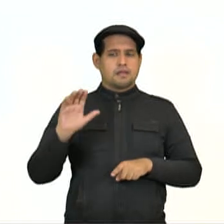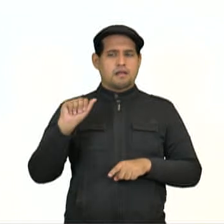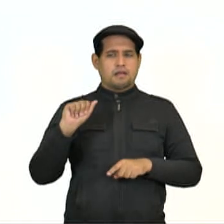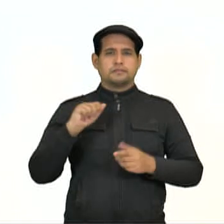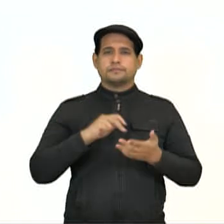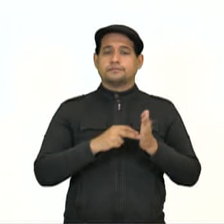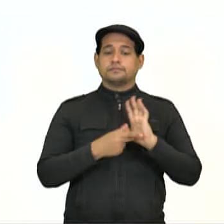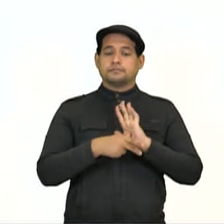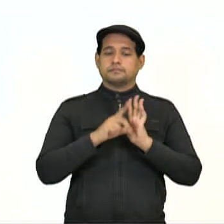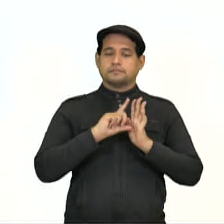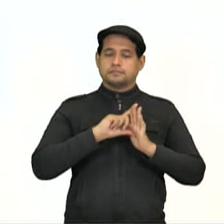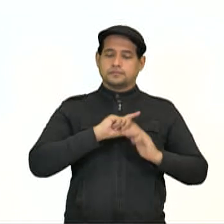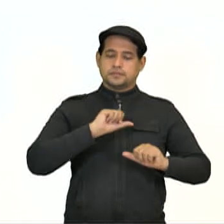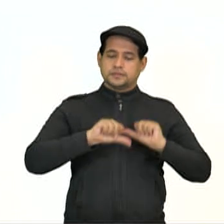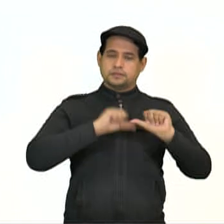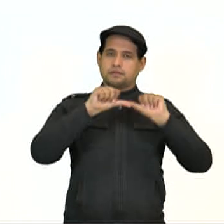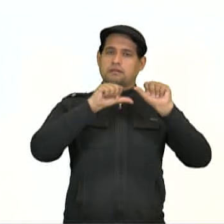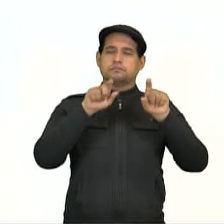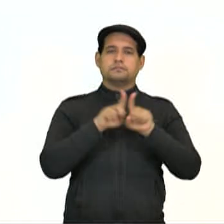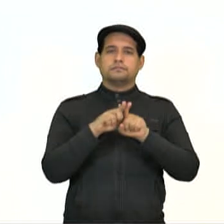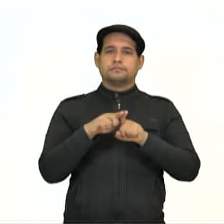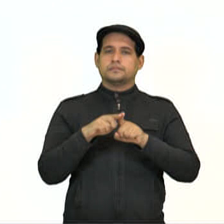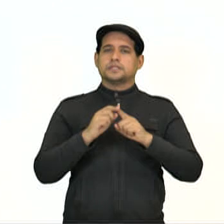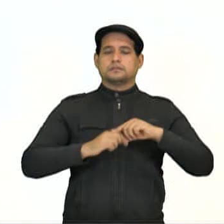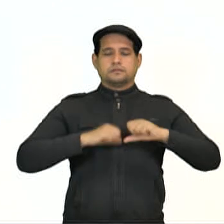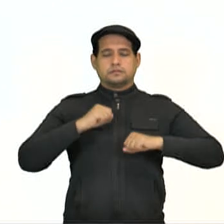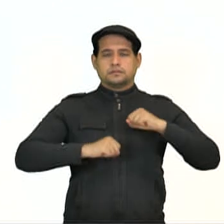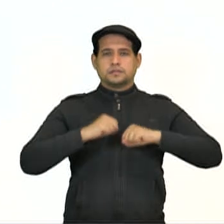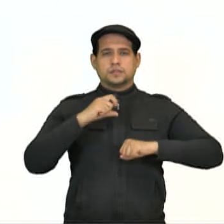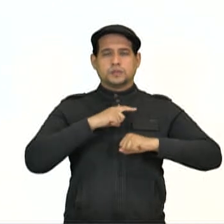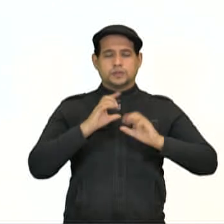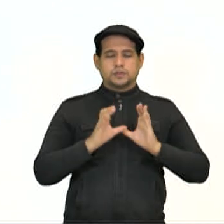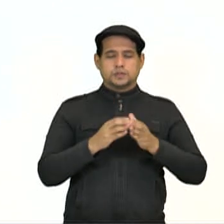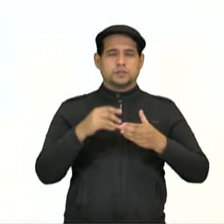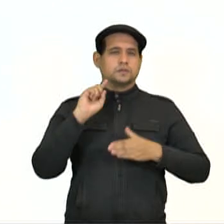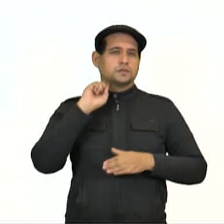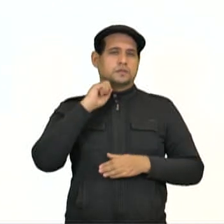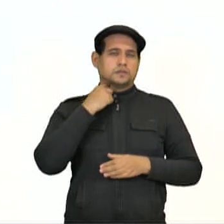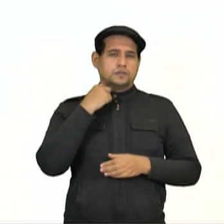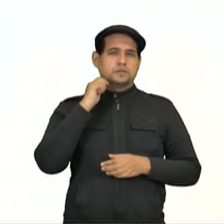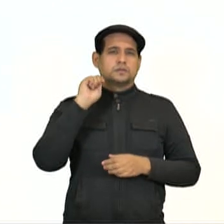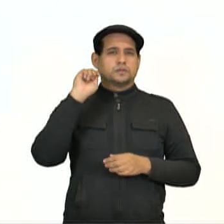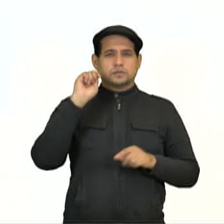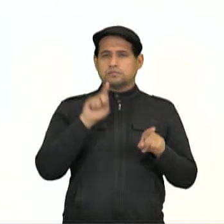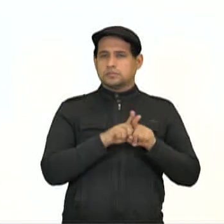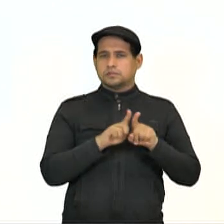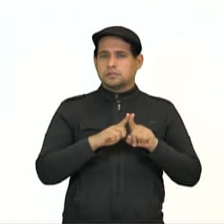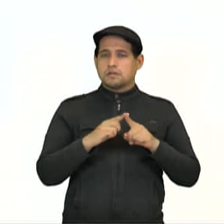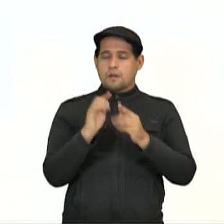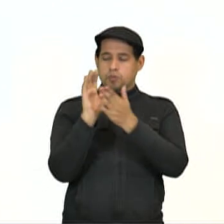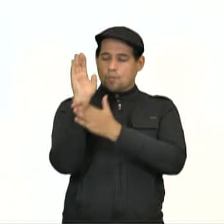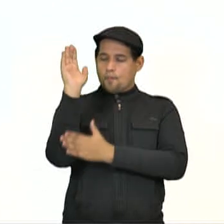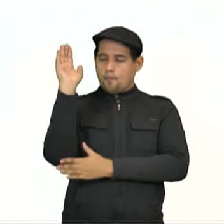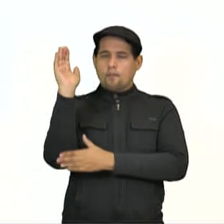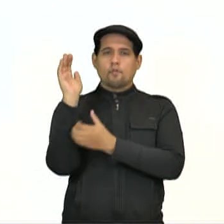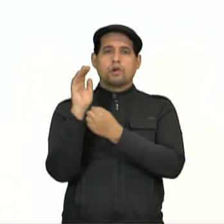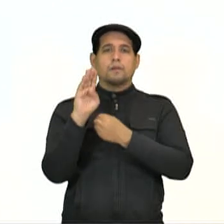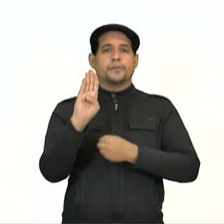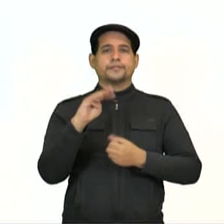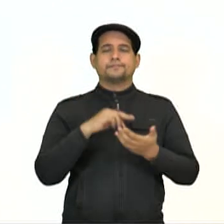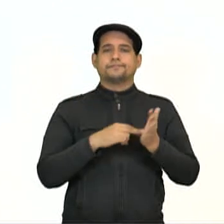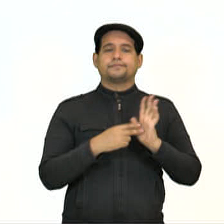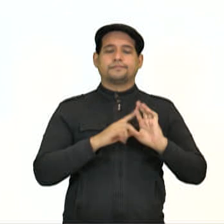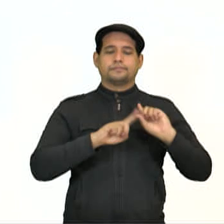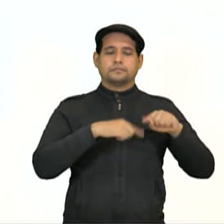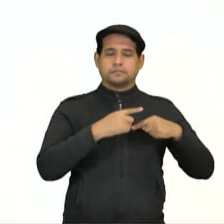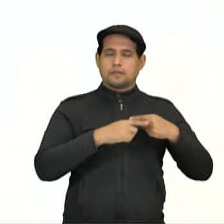é antes da Revolução Industrial, quando tinha pouca poluição e os troncos das árvores eram mais claros. E no B,